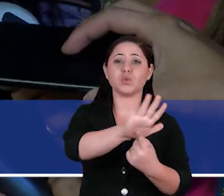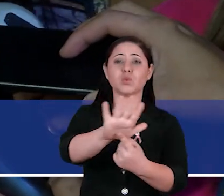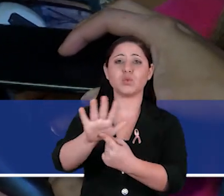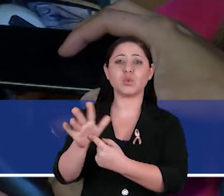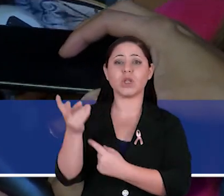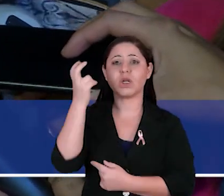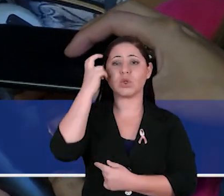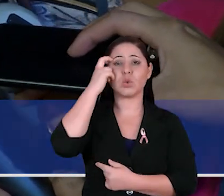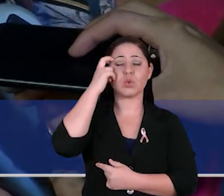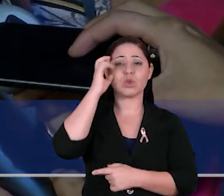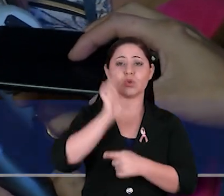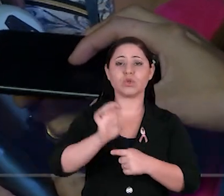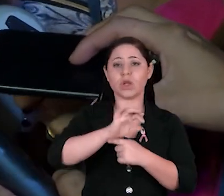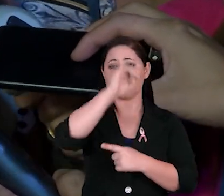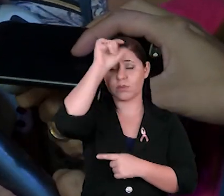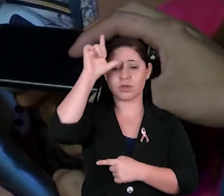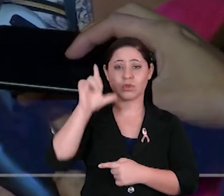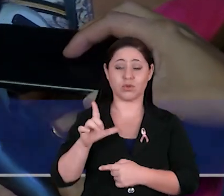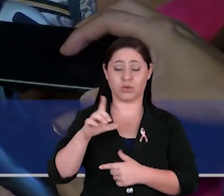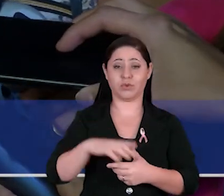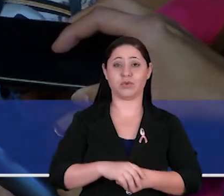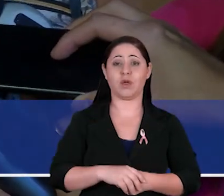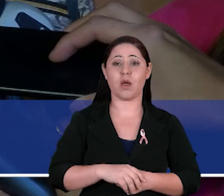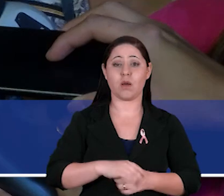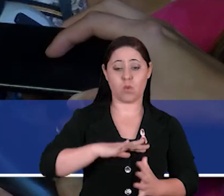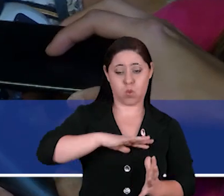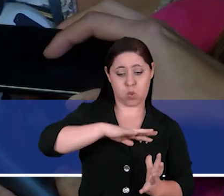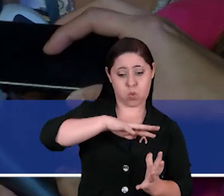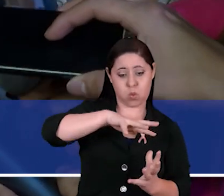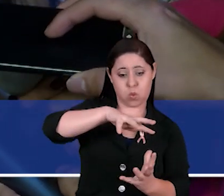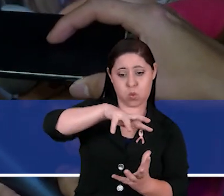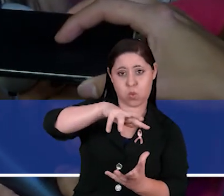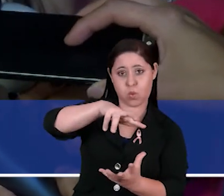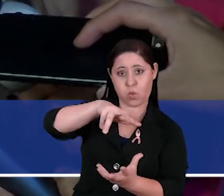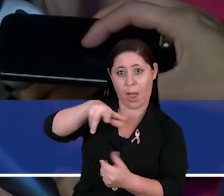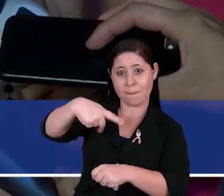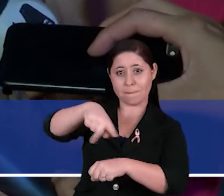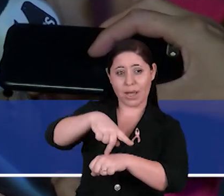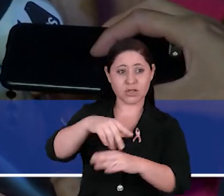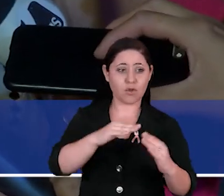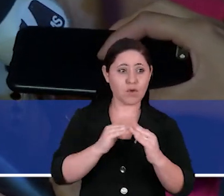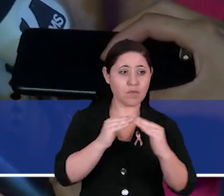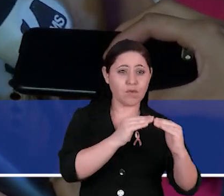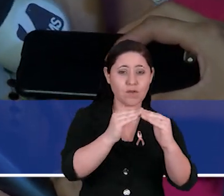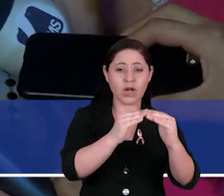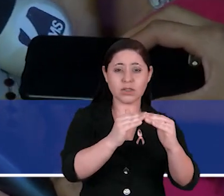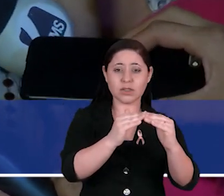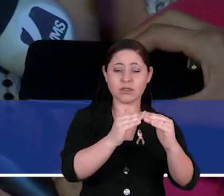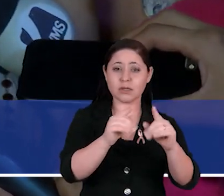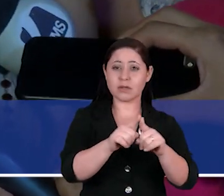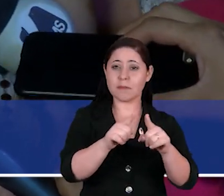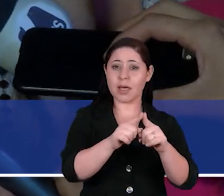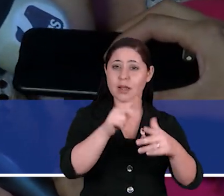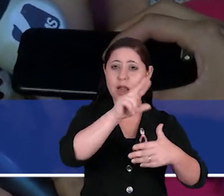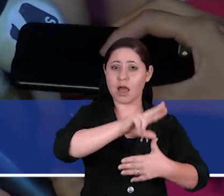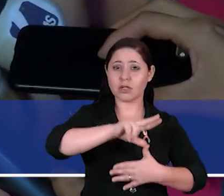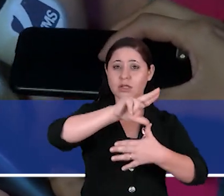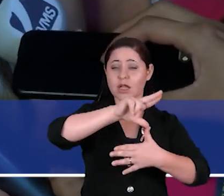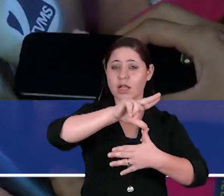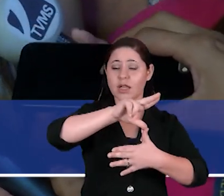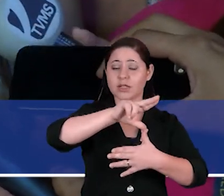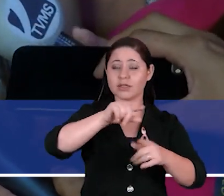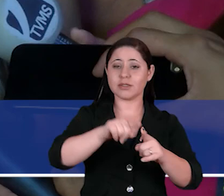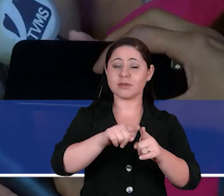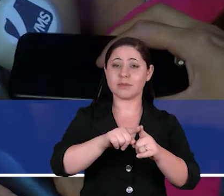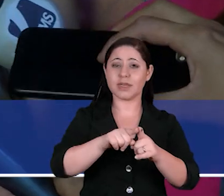estar mostrando a cultura do estado do Mato Grosso do Sul para o mundo inteiro, principalmente para os países vizinhos latinos-americanos, aqui da América do